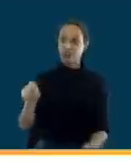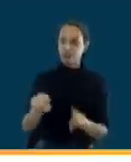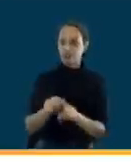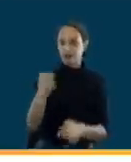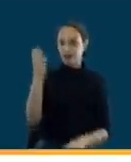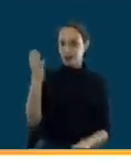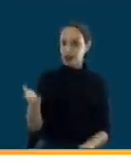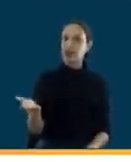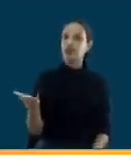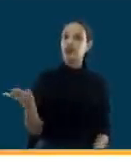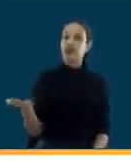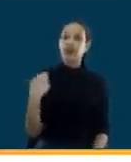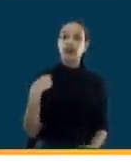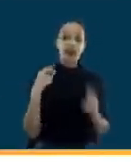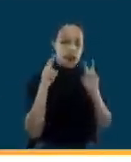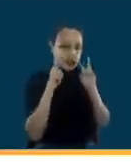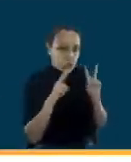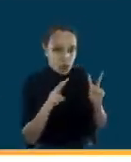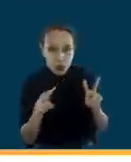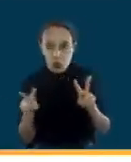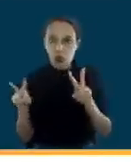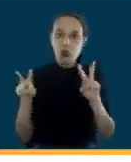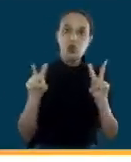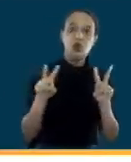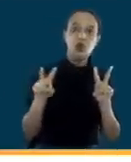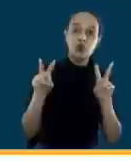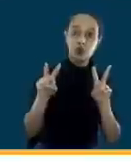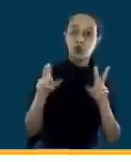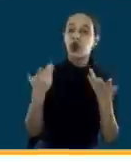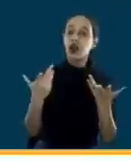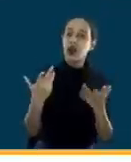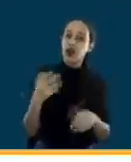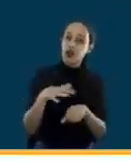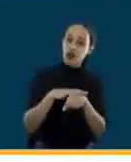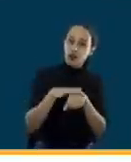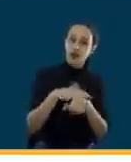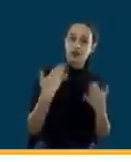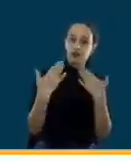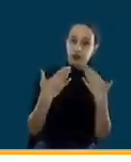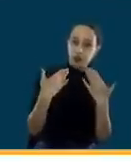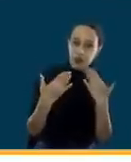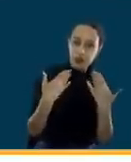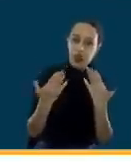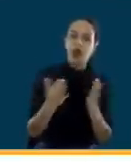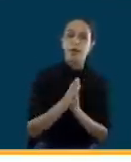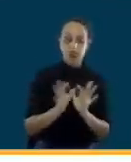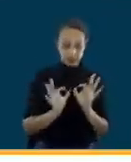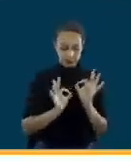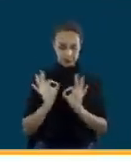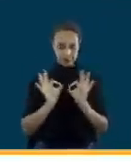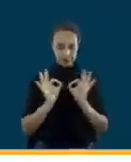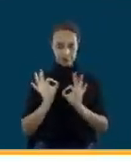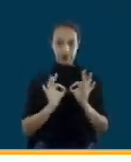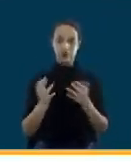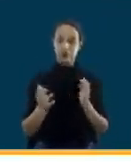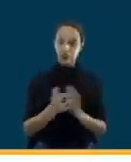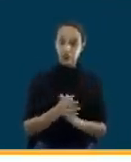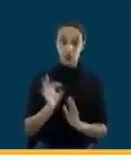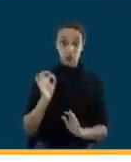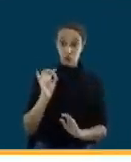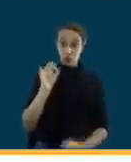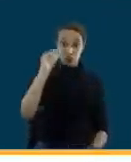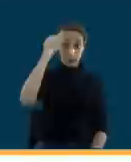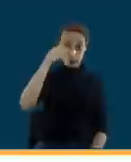incrível, não só de todos os fazedores do Estado do Rio de Janeiro, mas de todo o Brasil, e levou para o texto,